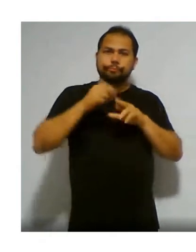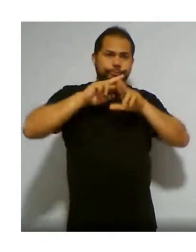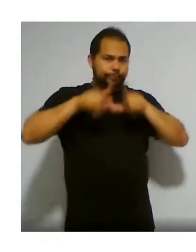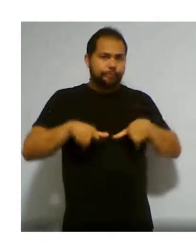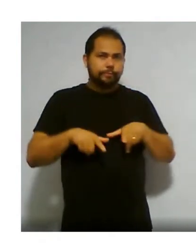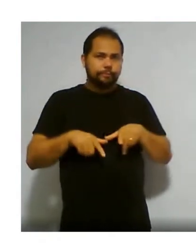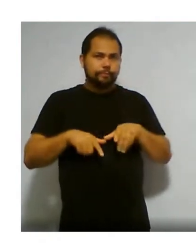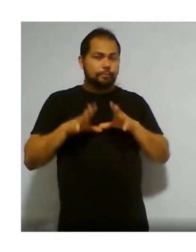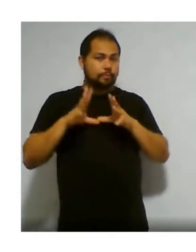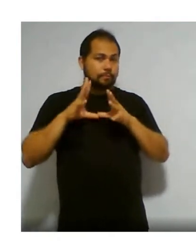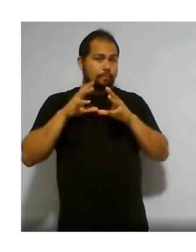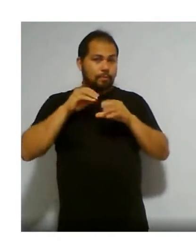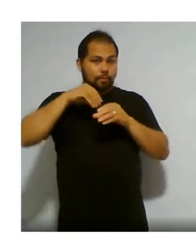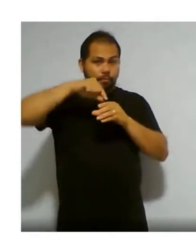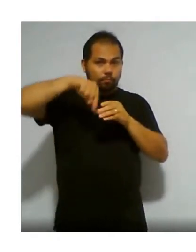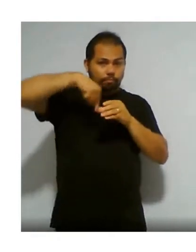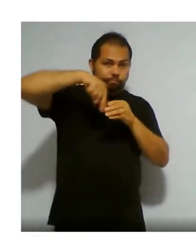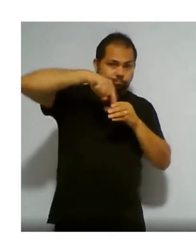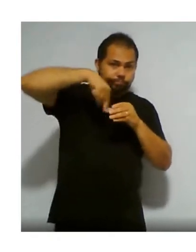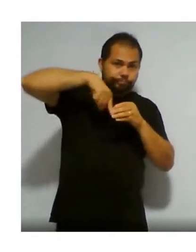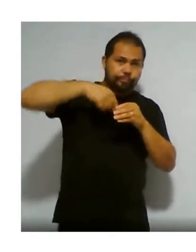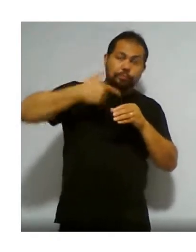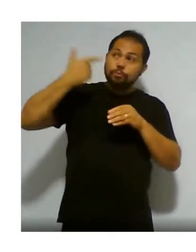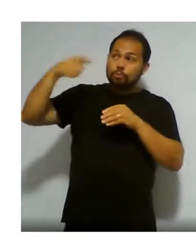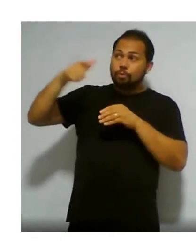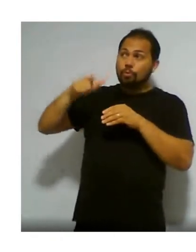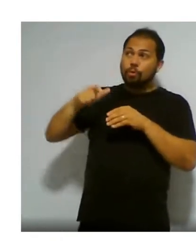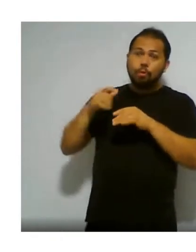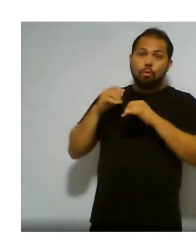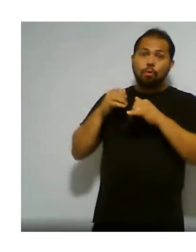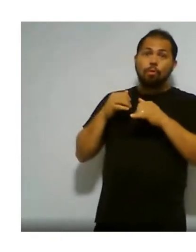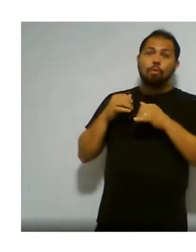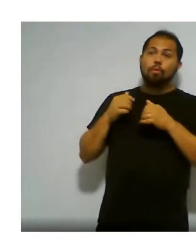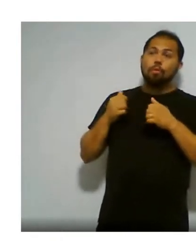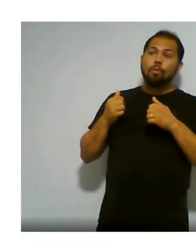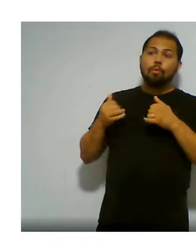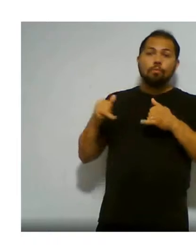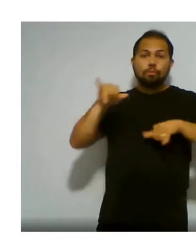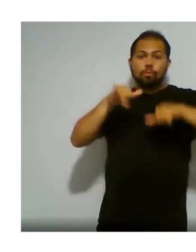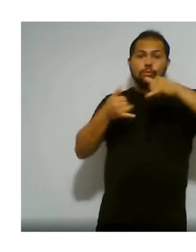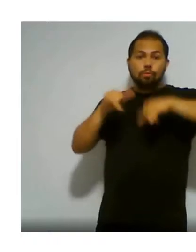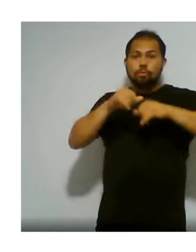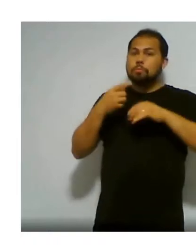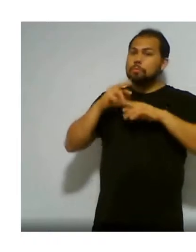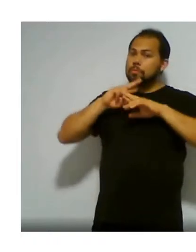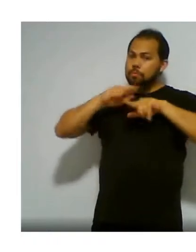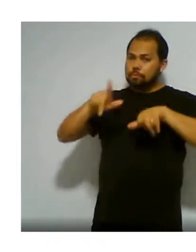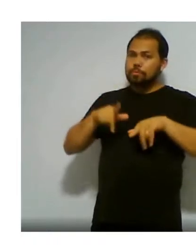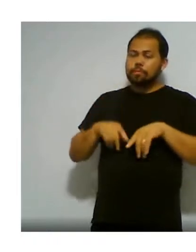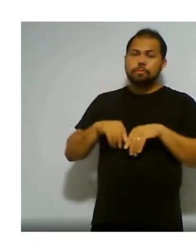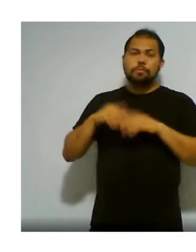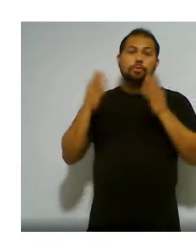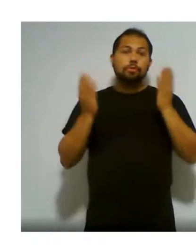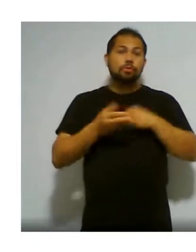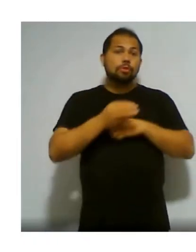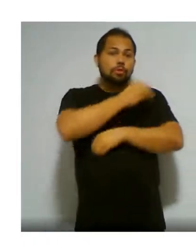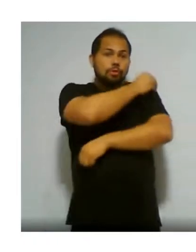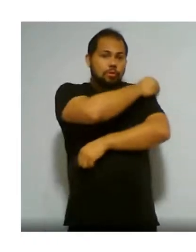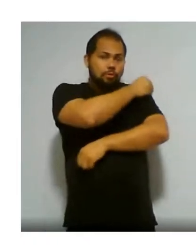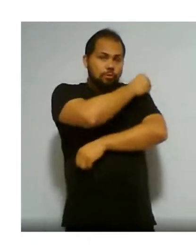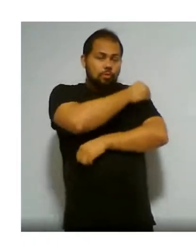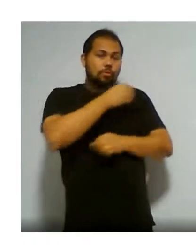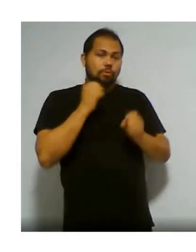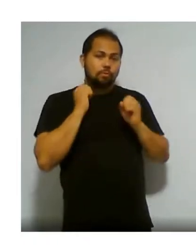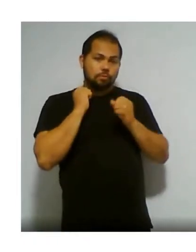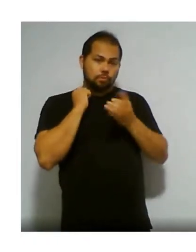formado por um outro elemento químico, o isopropanol, é um outro tipo de molécula. Aquele álcool que a gente compra no mercado é o etanol. Além disso, aquele álcool que a